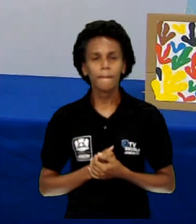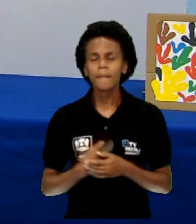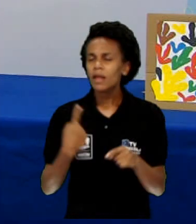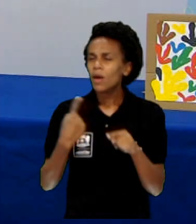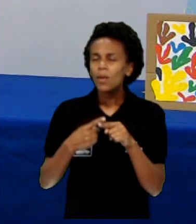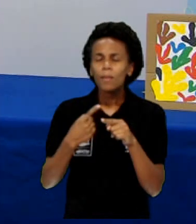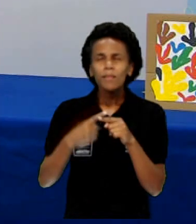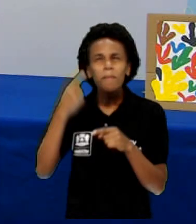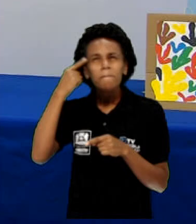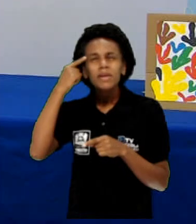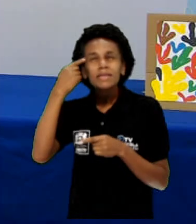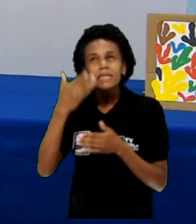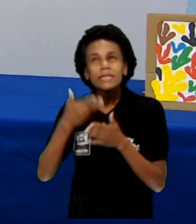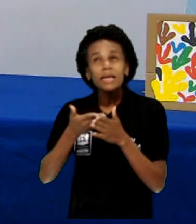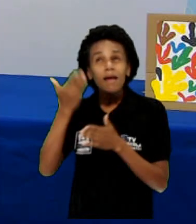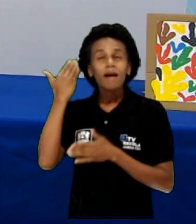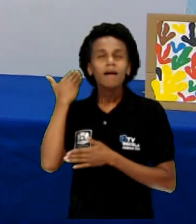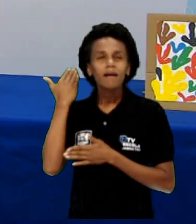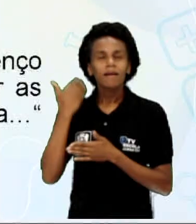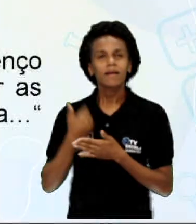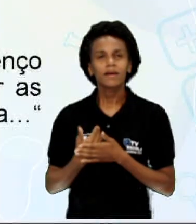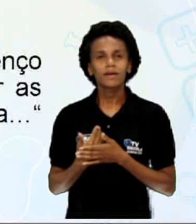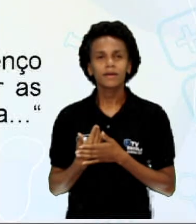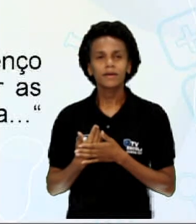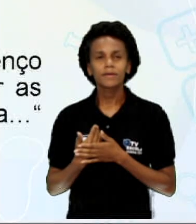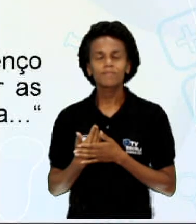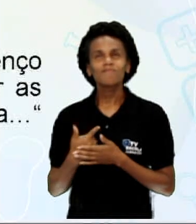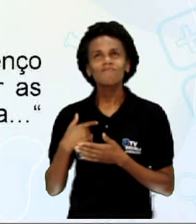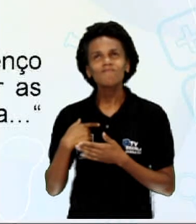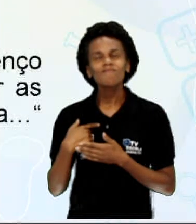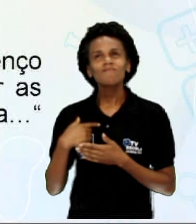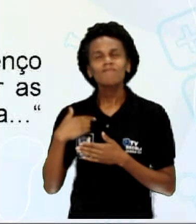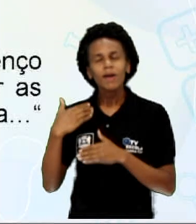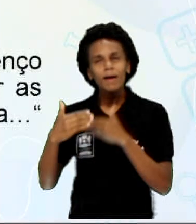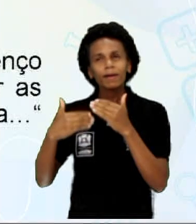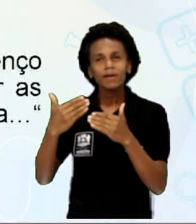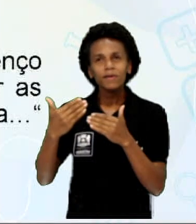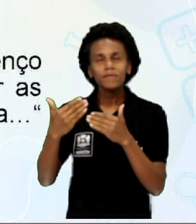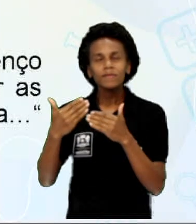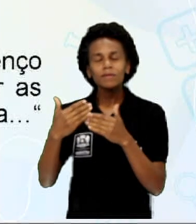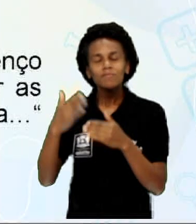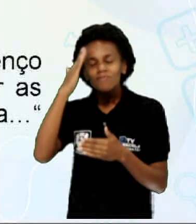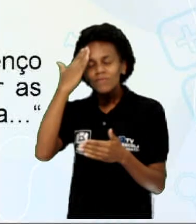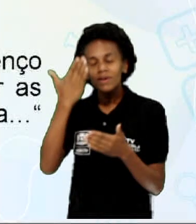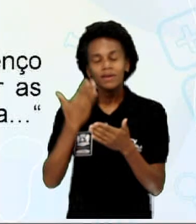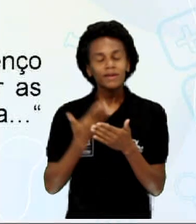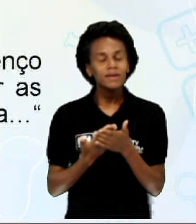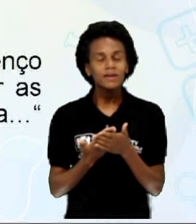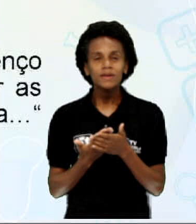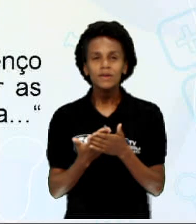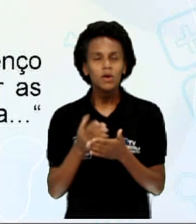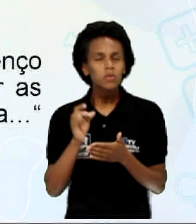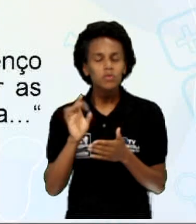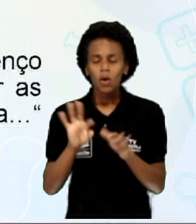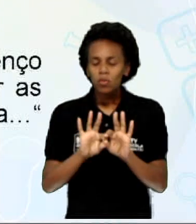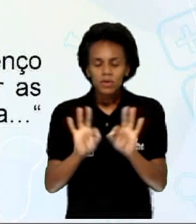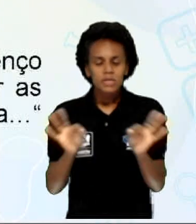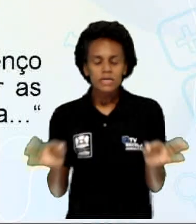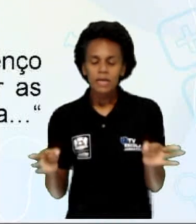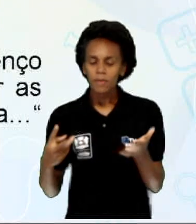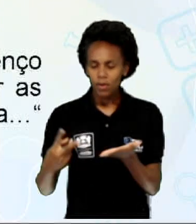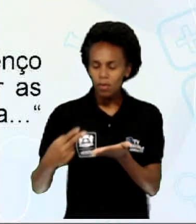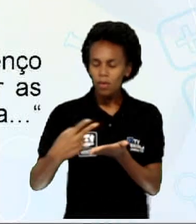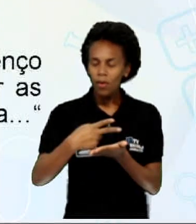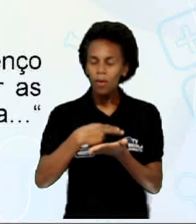pensei nisso antes? Cada vez me convenço mais de que com um simples recorte se pode expressar as